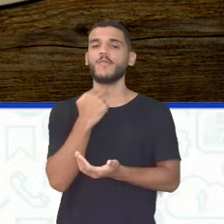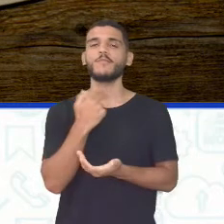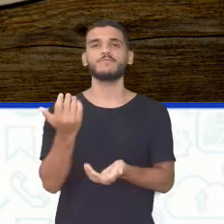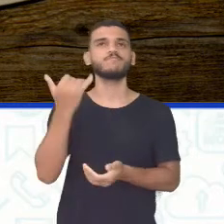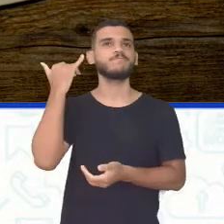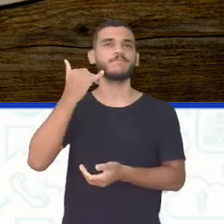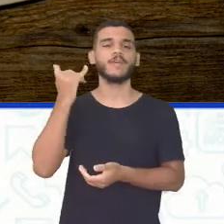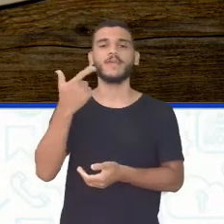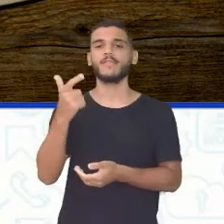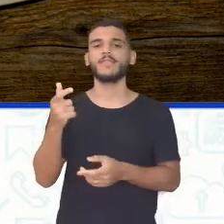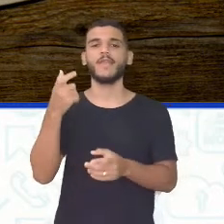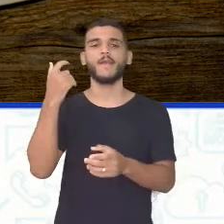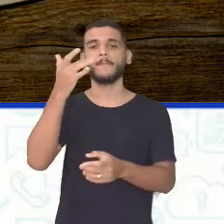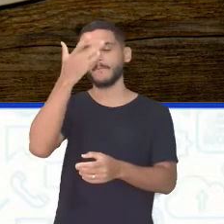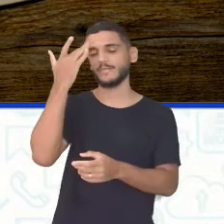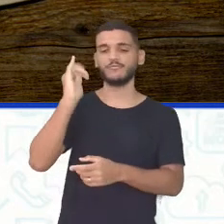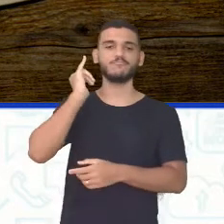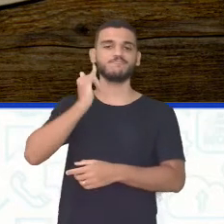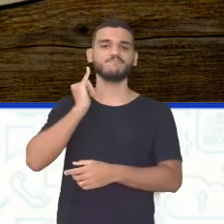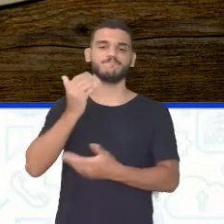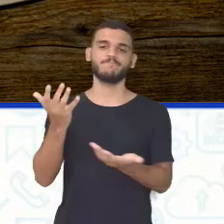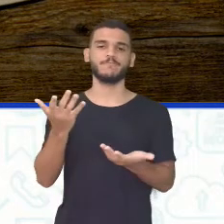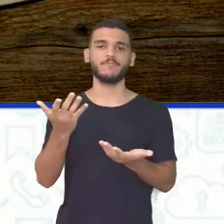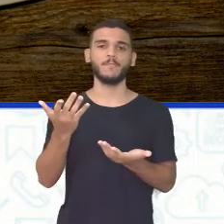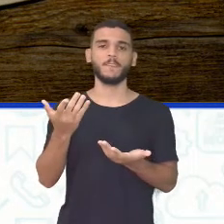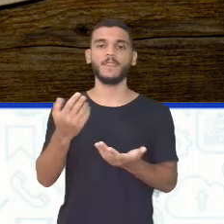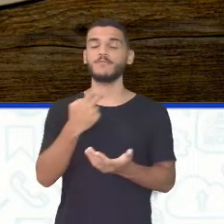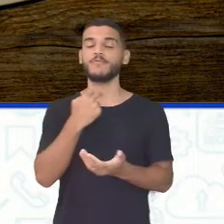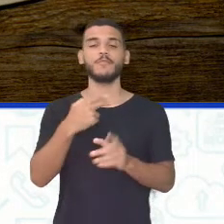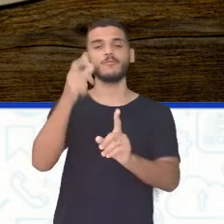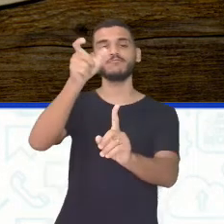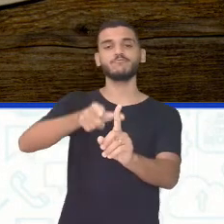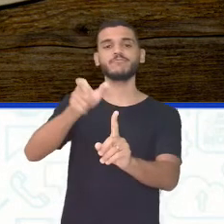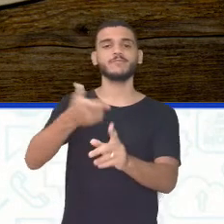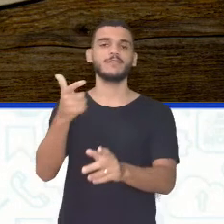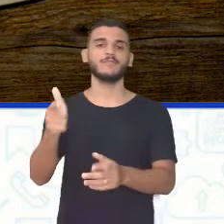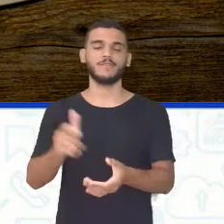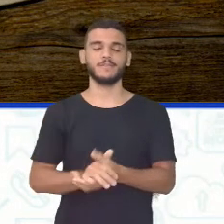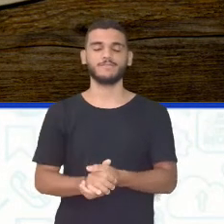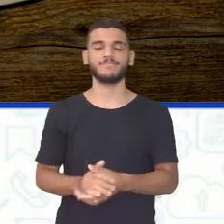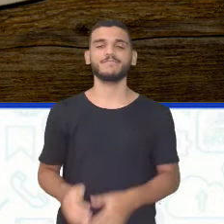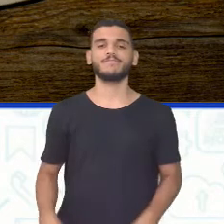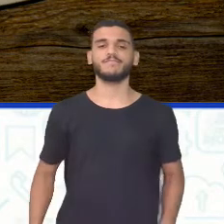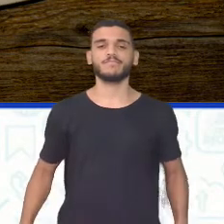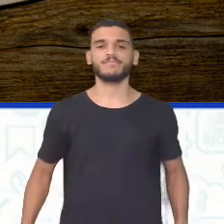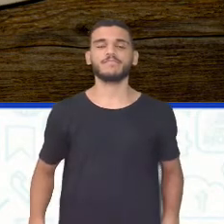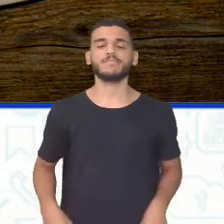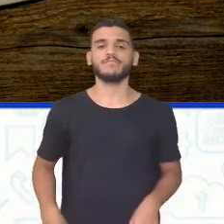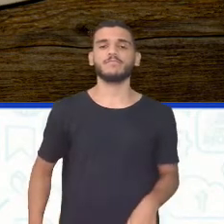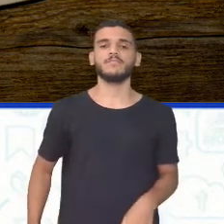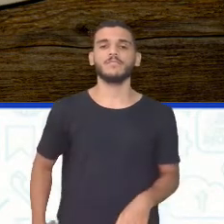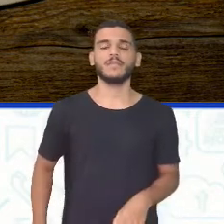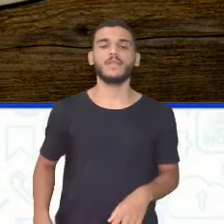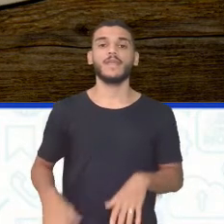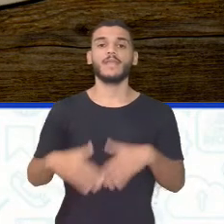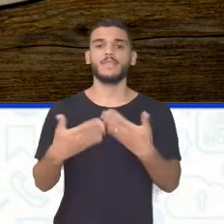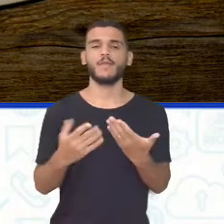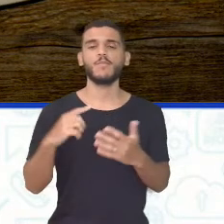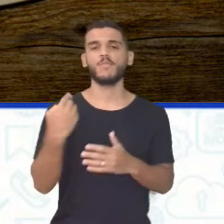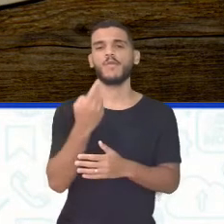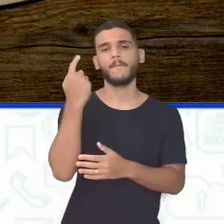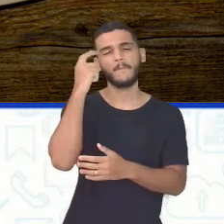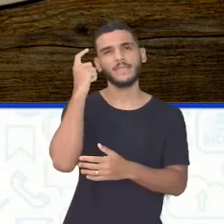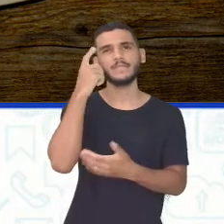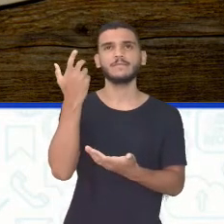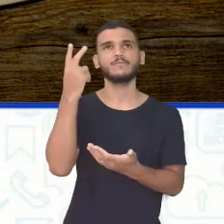narrativa sem narrador. Não dá para fazer narrativa sem personagens. Qual será a história? Mesmo quando a gente olha para uma história e pensa,